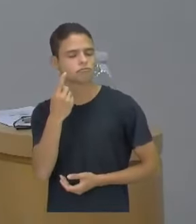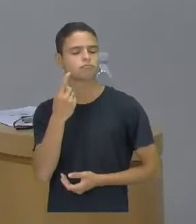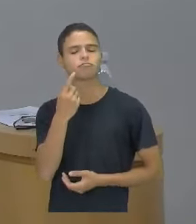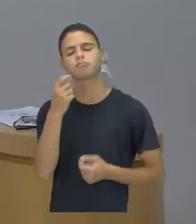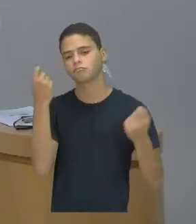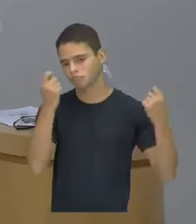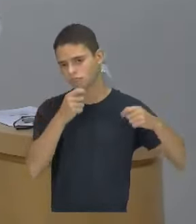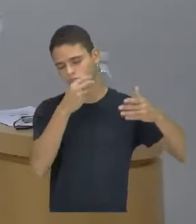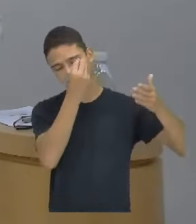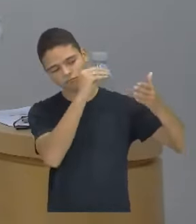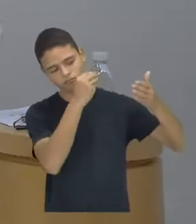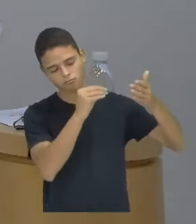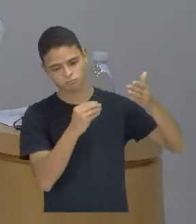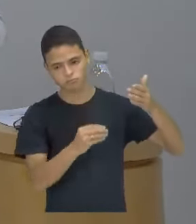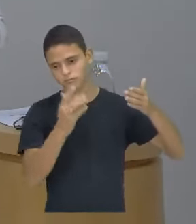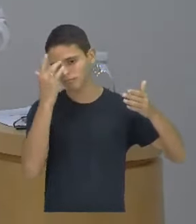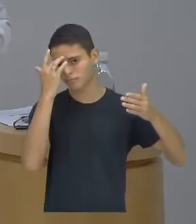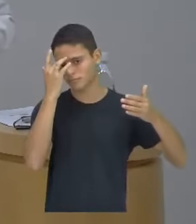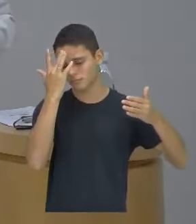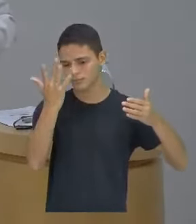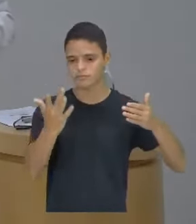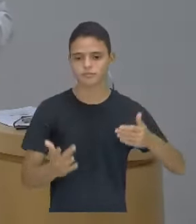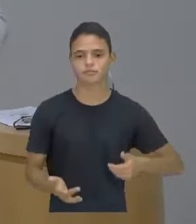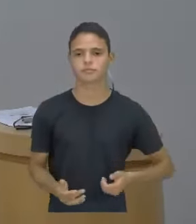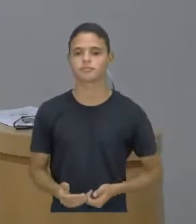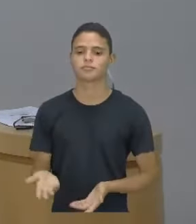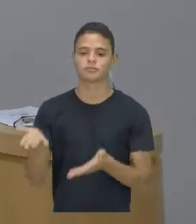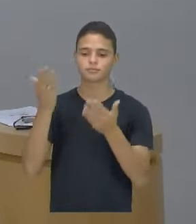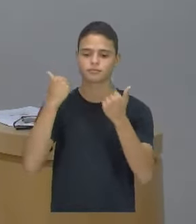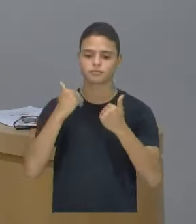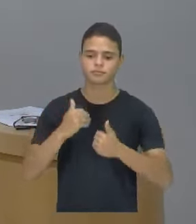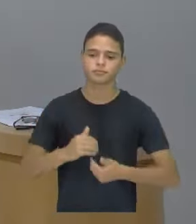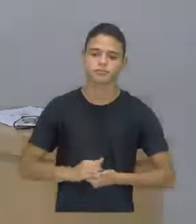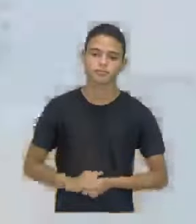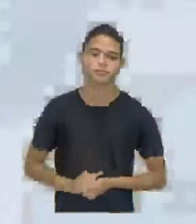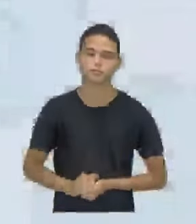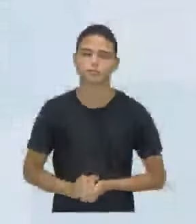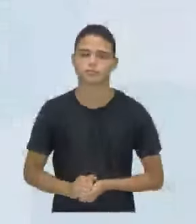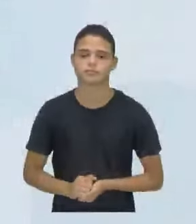número ali na frente para facilitar para a Rô, tá bom? Go there, 1 minute, have fun.